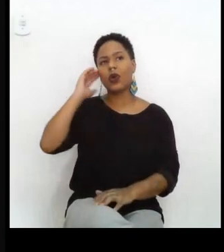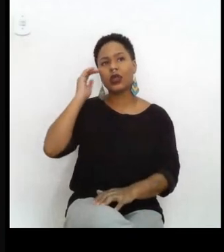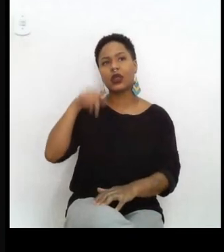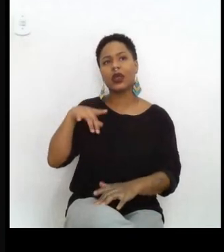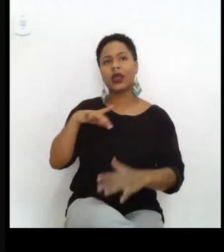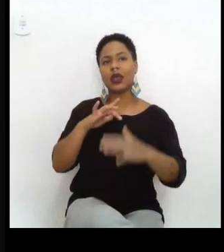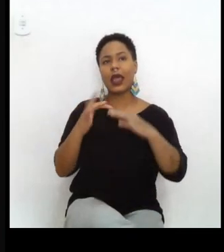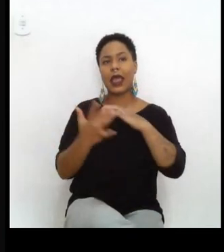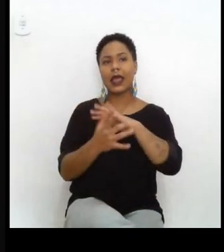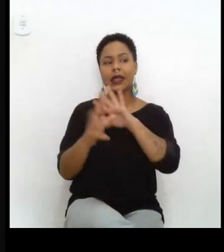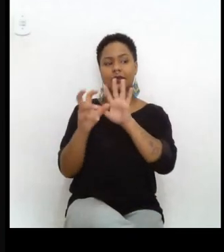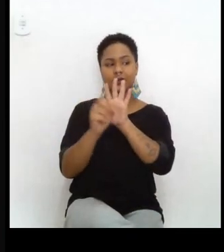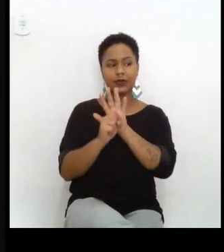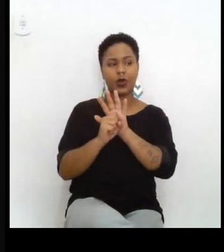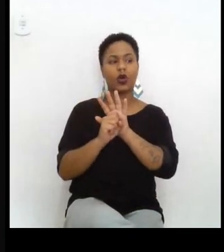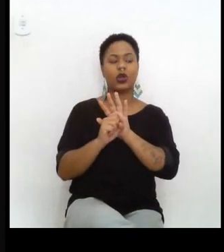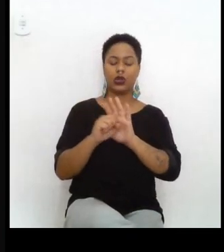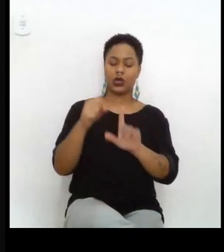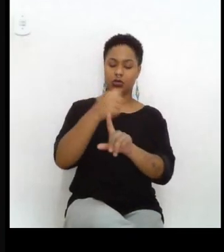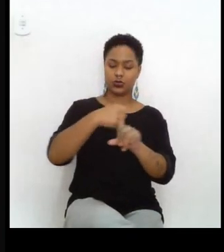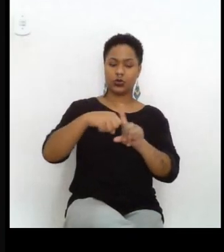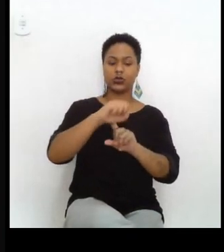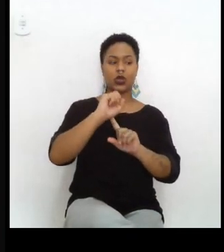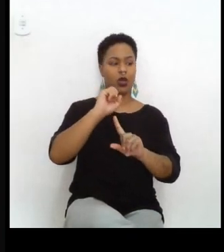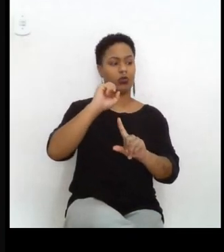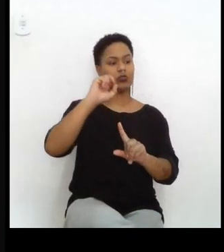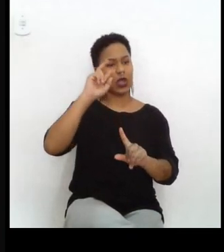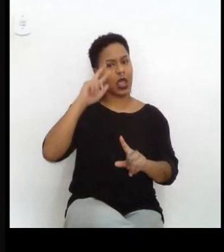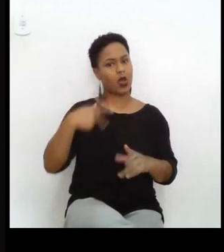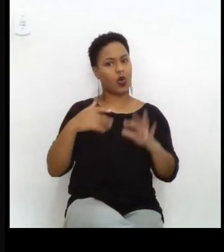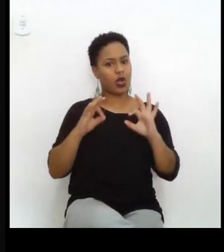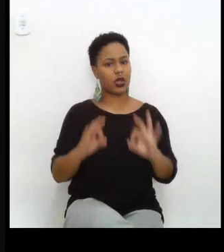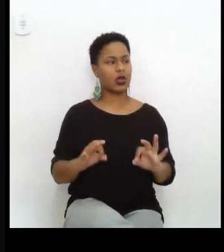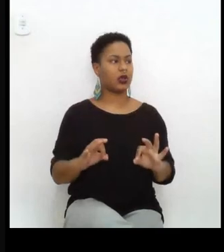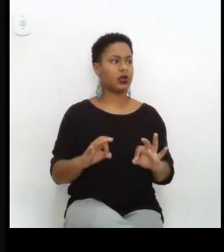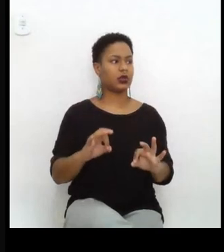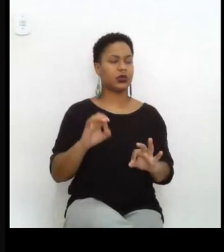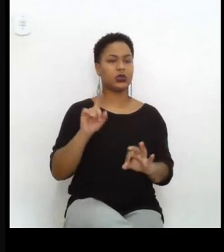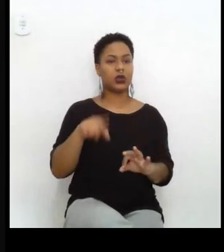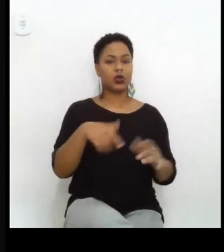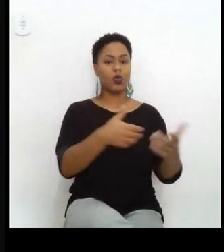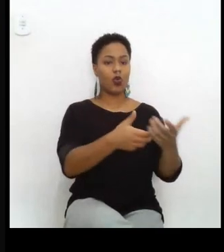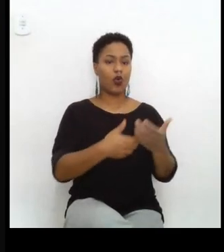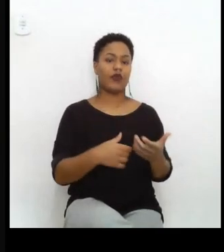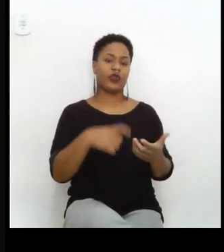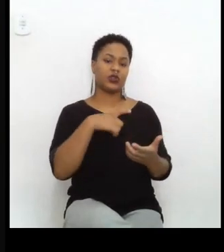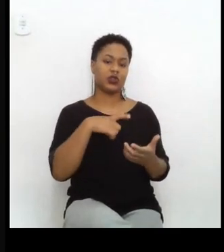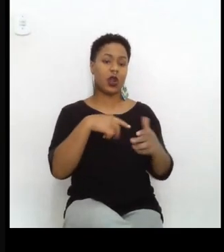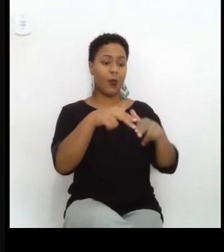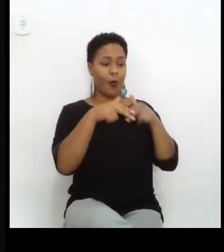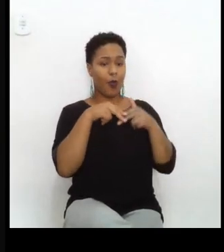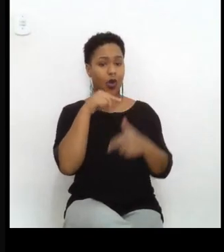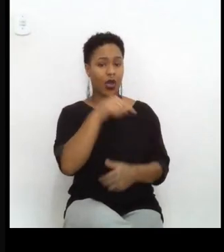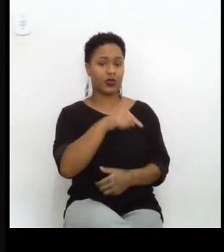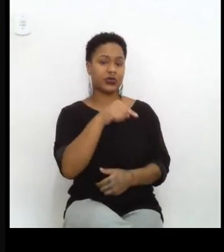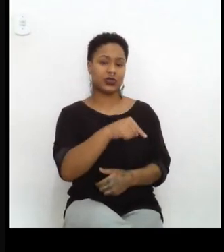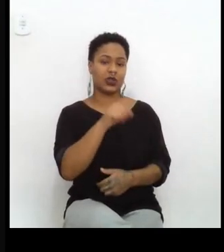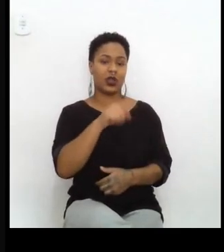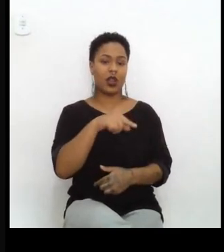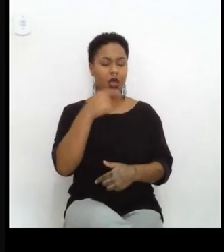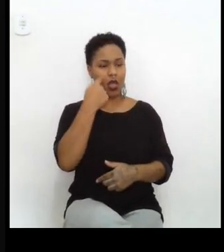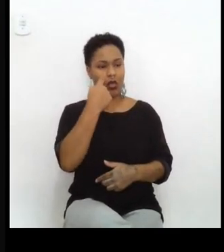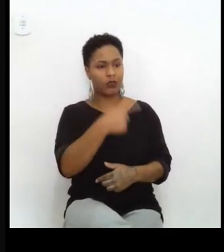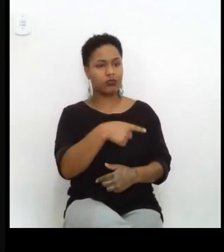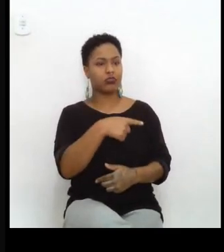simbólica reconhecida socialmente etc esse convite foi feita conta dela né é por conta desse 25 quadramento